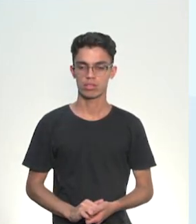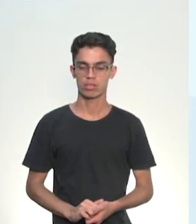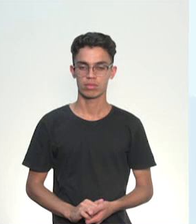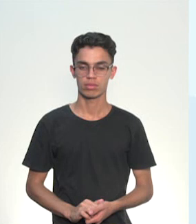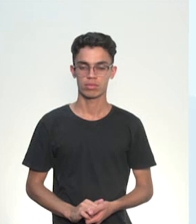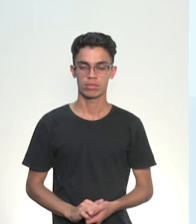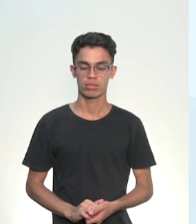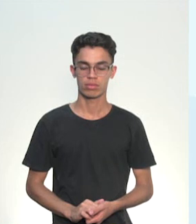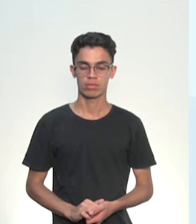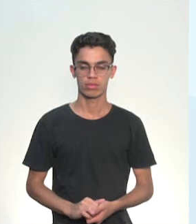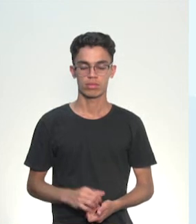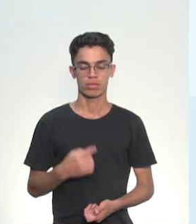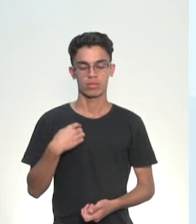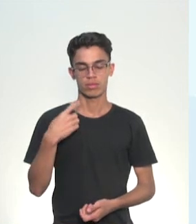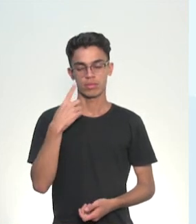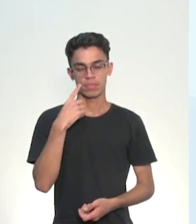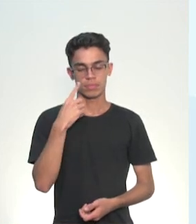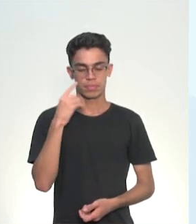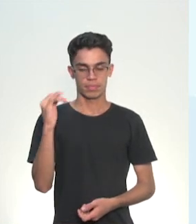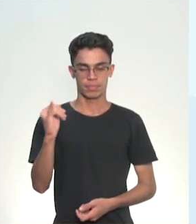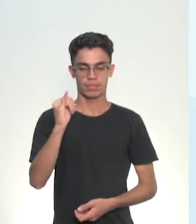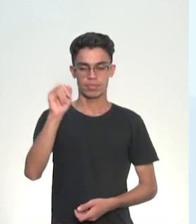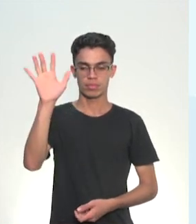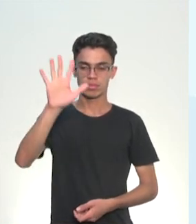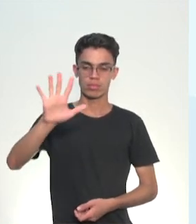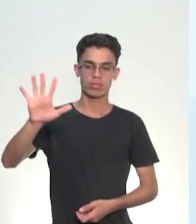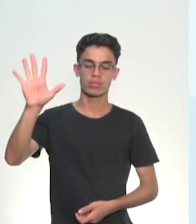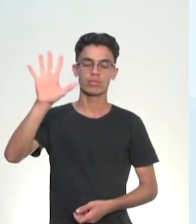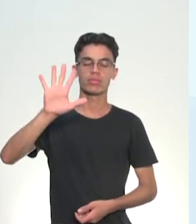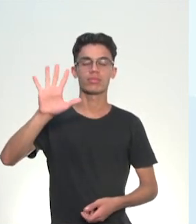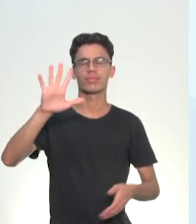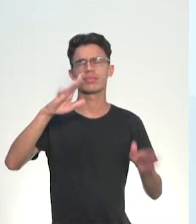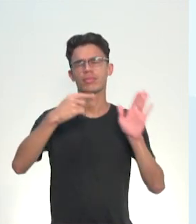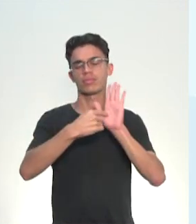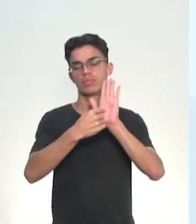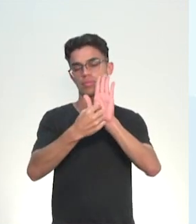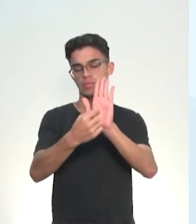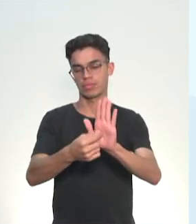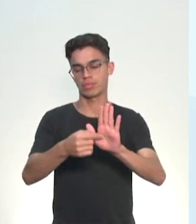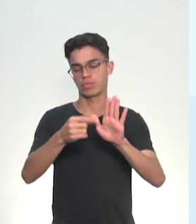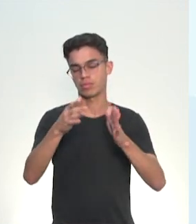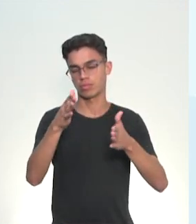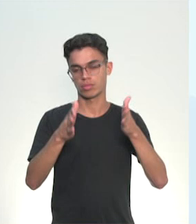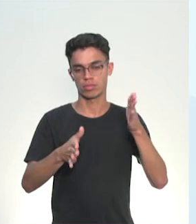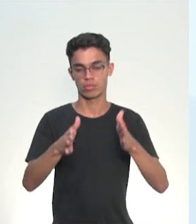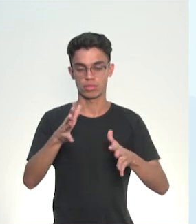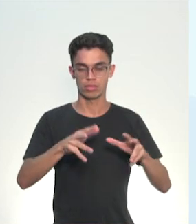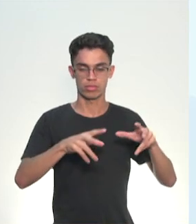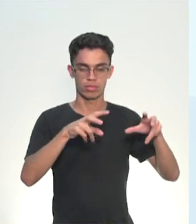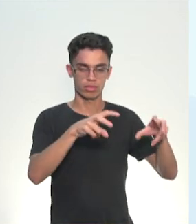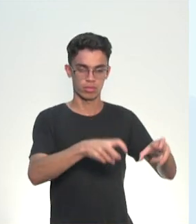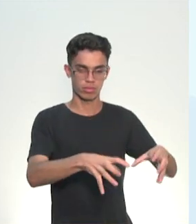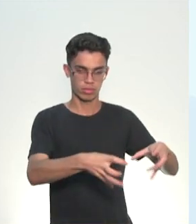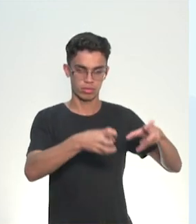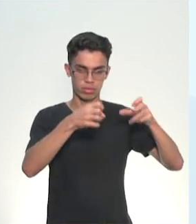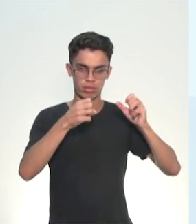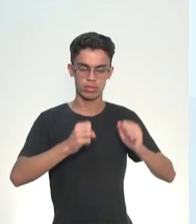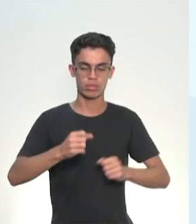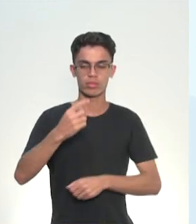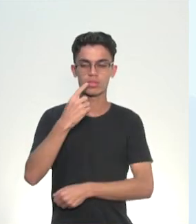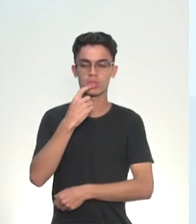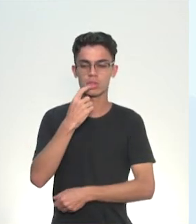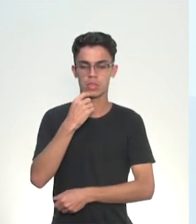Então, é interessante retratar aqui, quando a gente vê essa imagem, né, na época da colonização, o vermelho se destaca